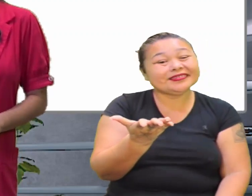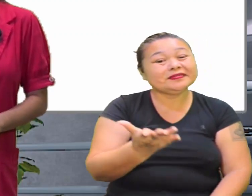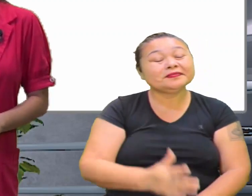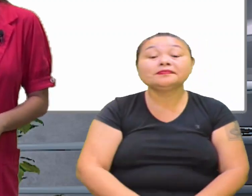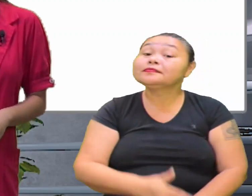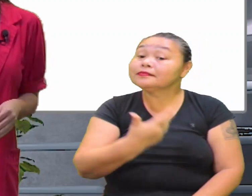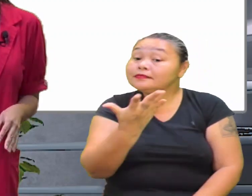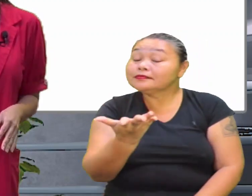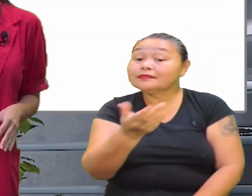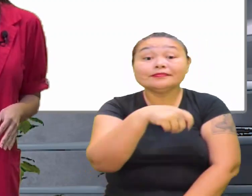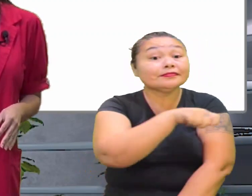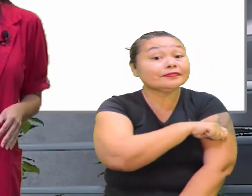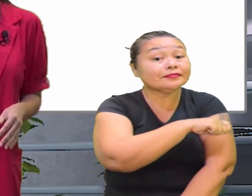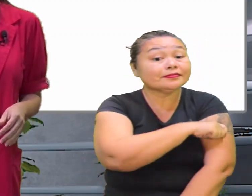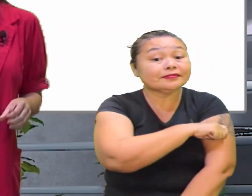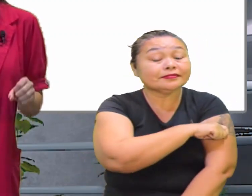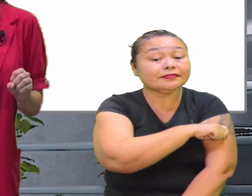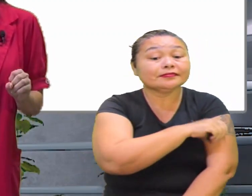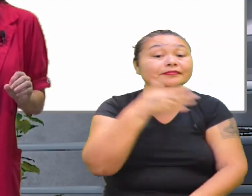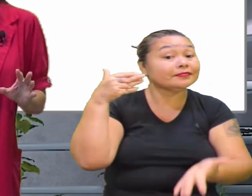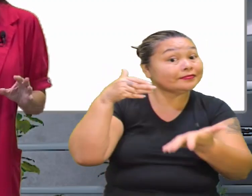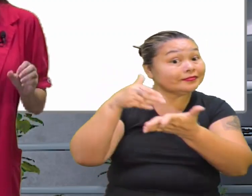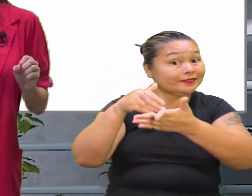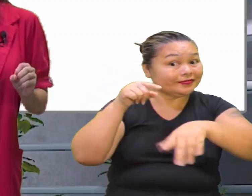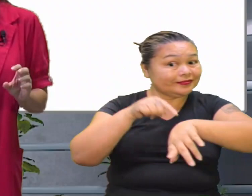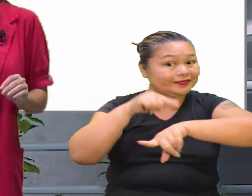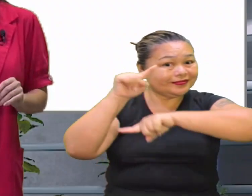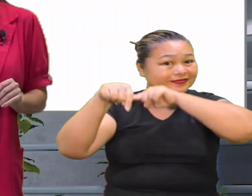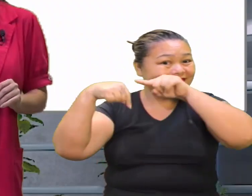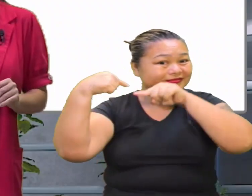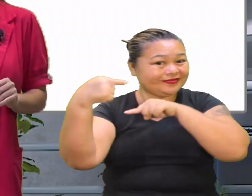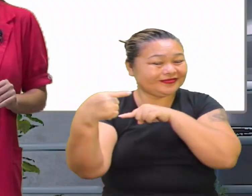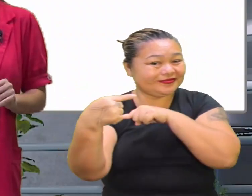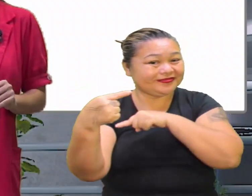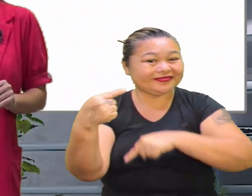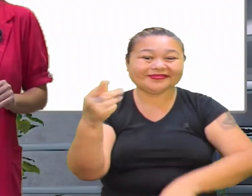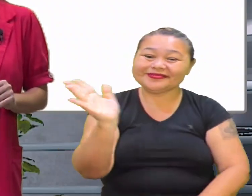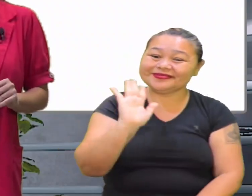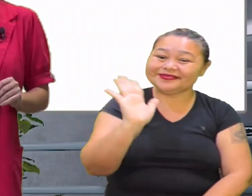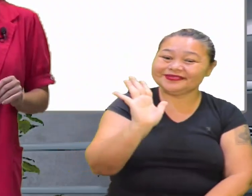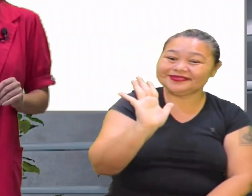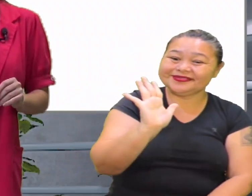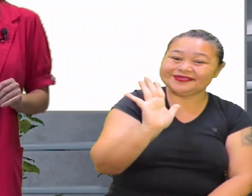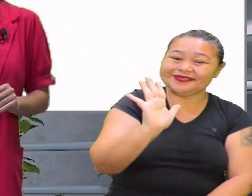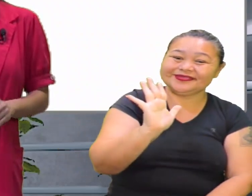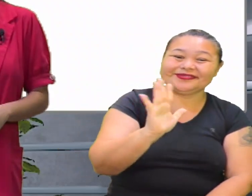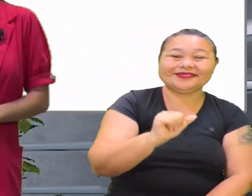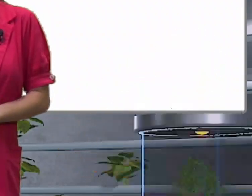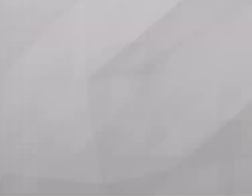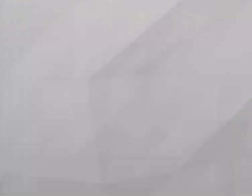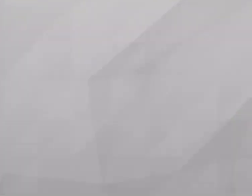É isso aí, alunos. Ai, ai. Até daqui a pouco, até mais. Até a próxima. Tchau, tchau.